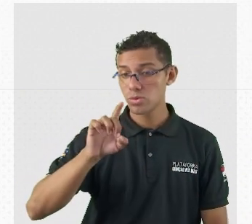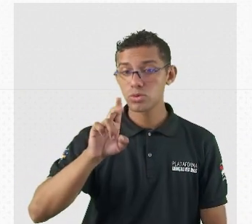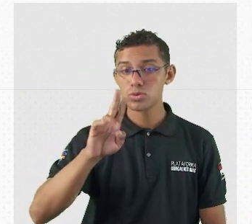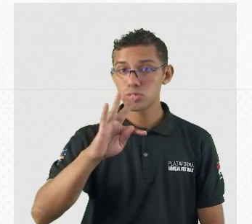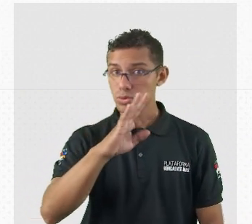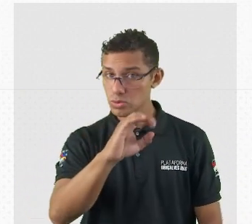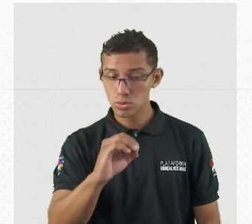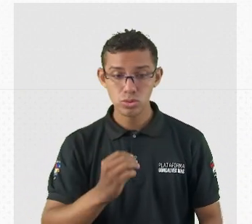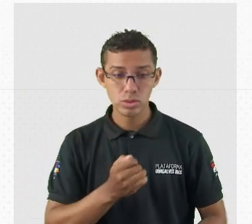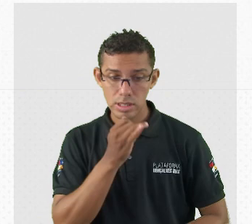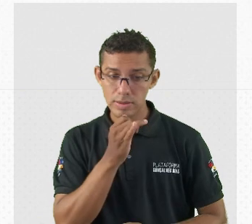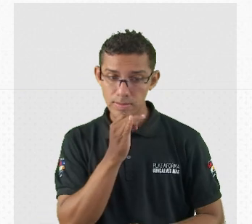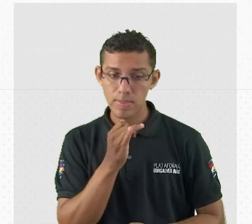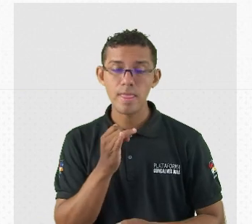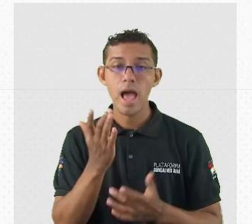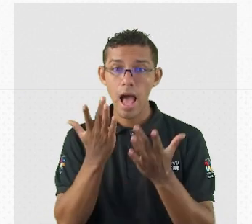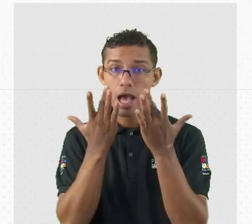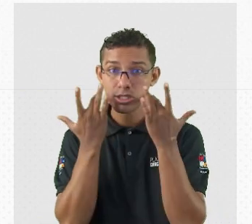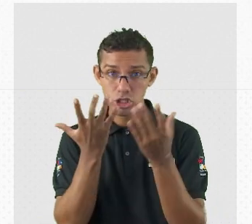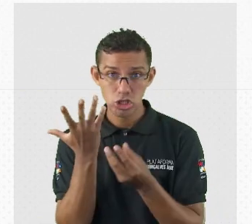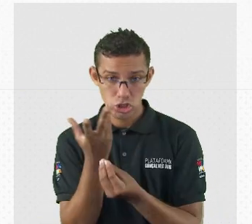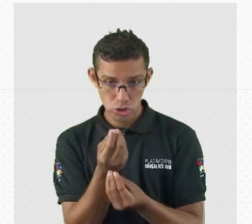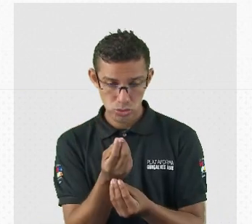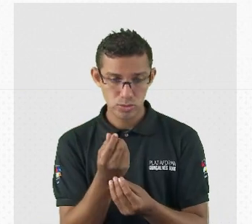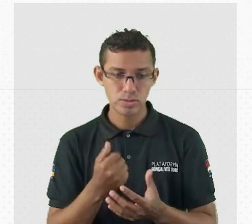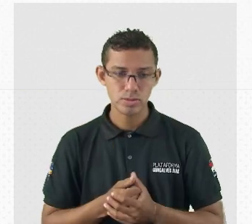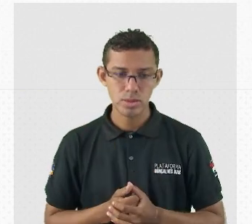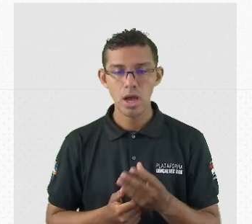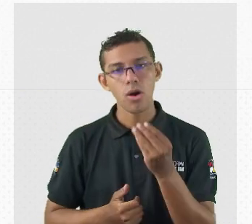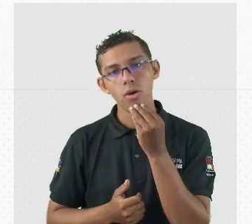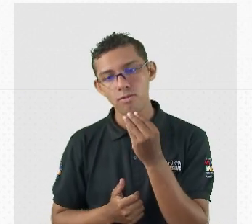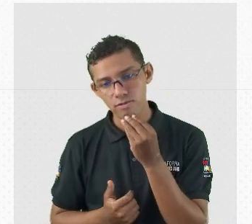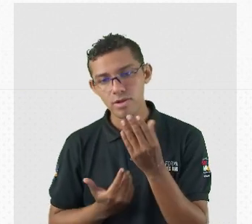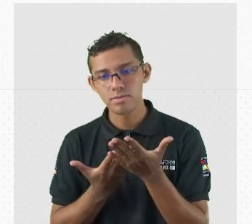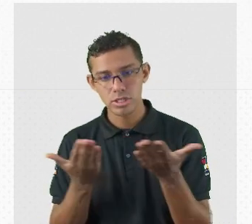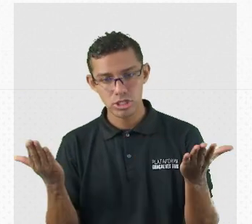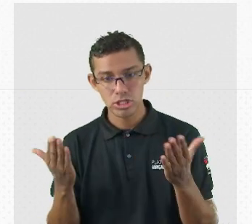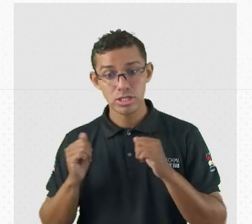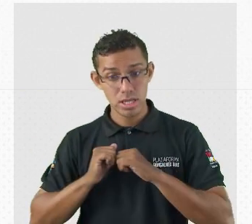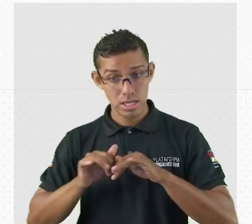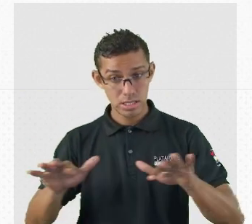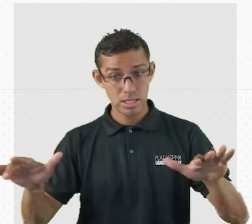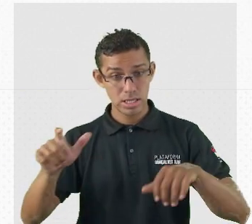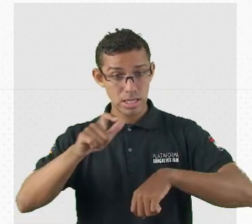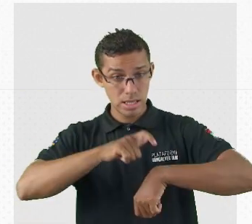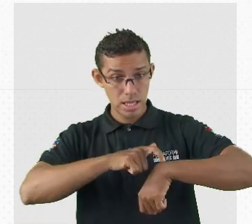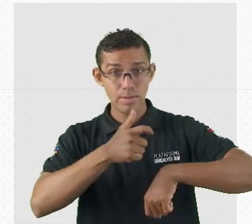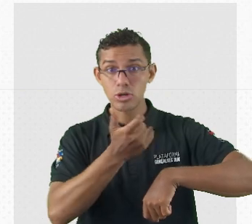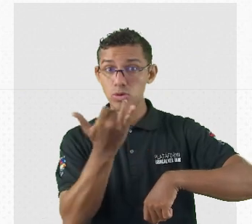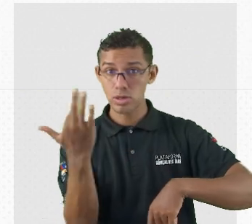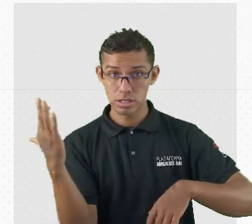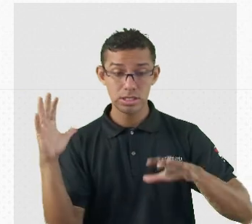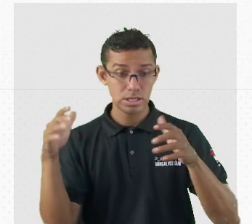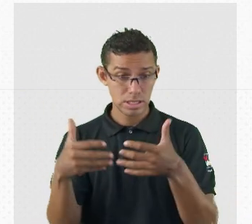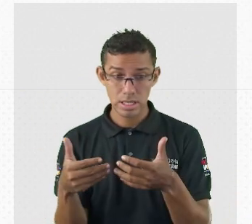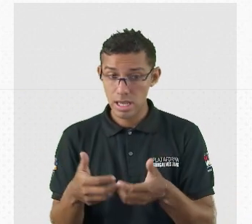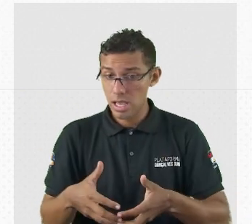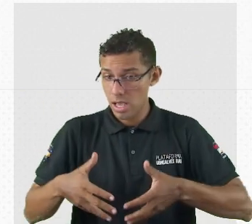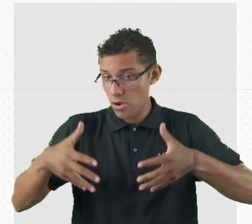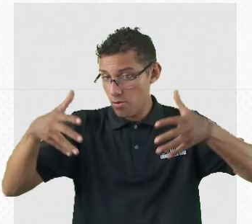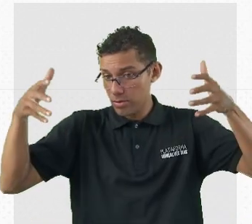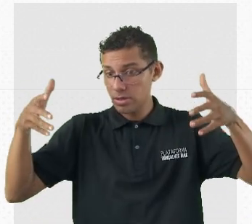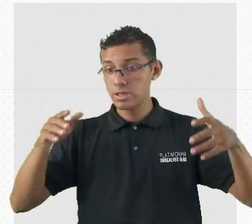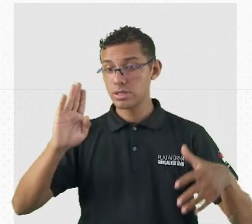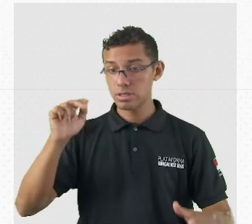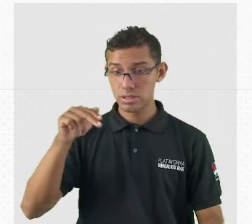O elemento artístico. Tá? Obviamente que nessa proporção de tempo e quantidade, gente, aumentando a quantidade de